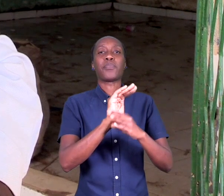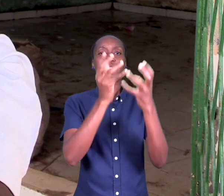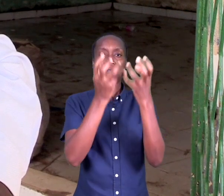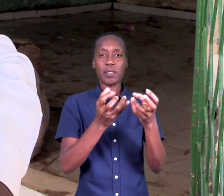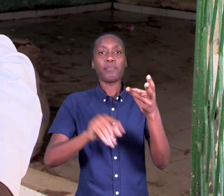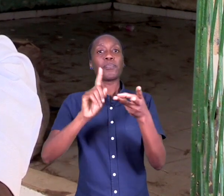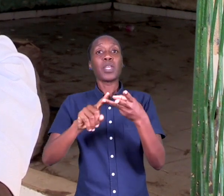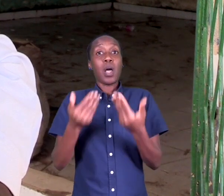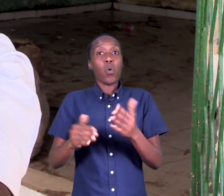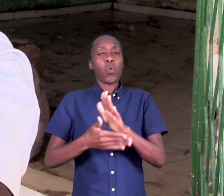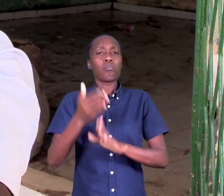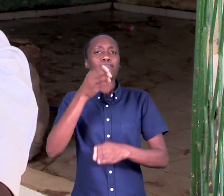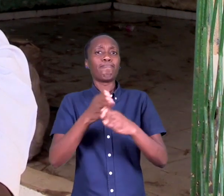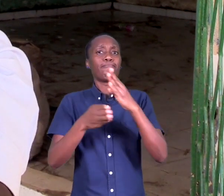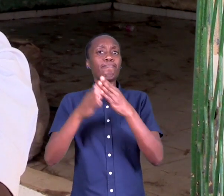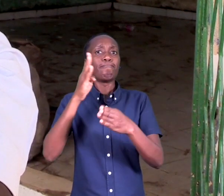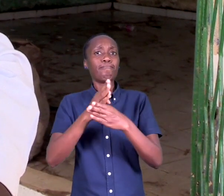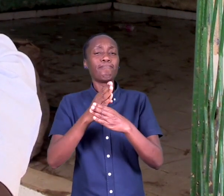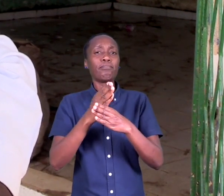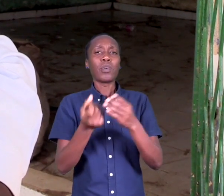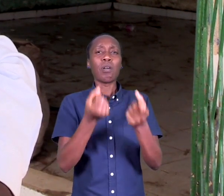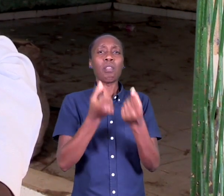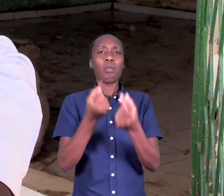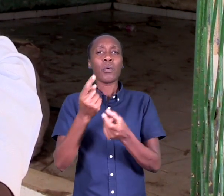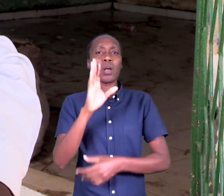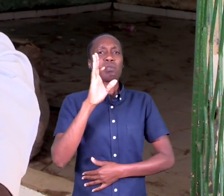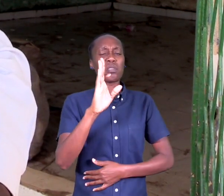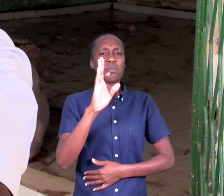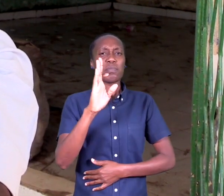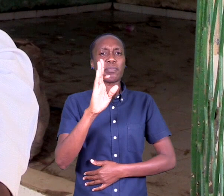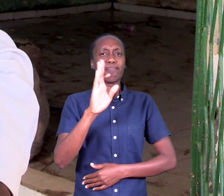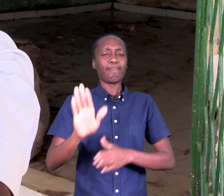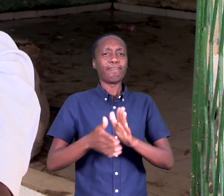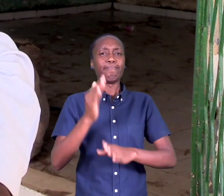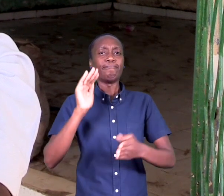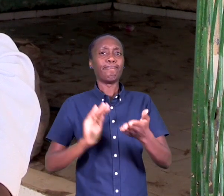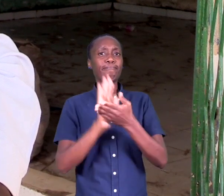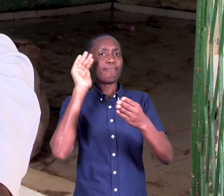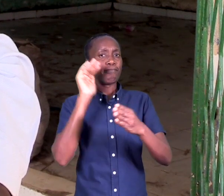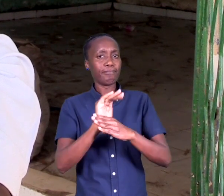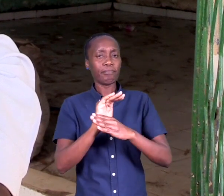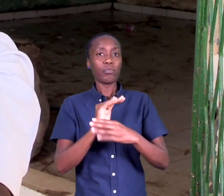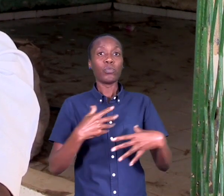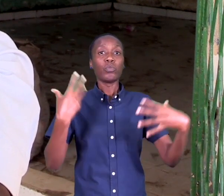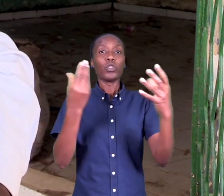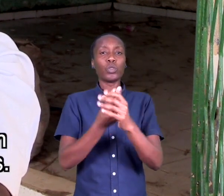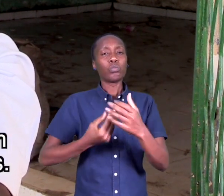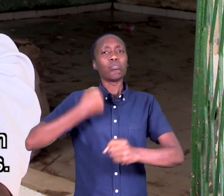algumas casas de banhos, que agora estamos a pôr rampas ali. Então é um assunto que nós fizemos em